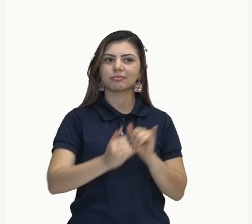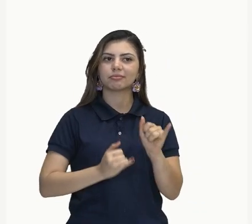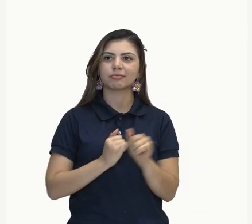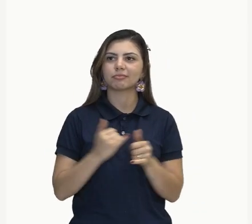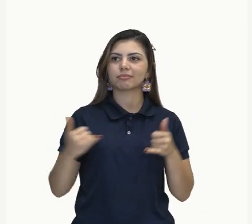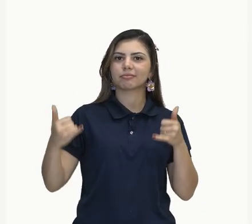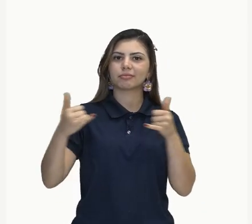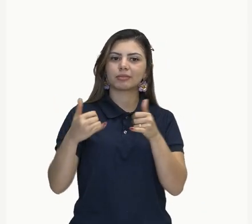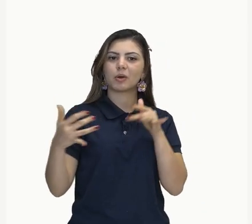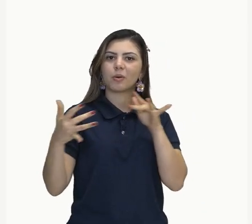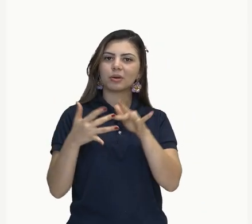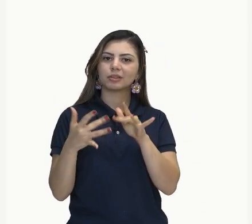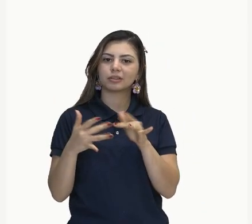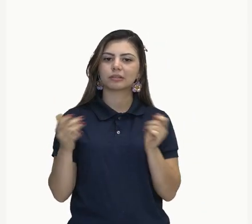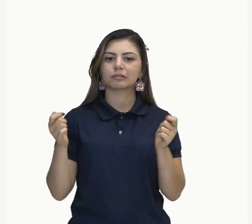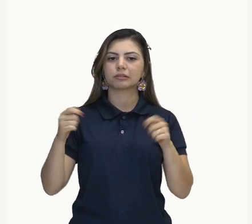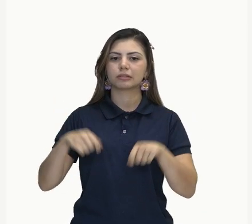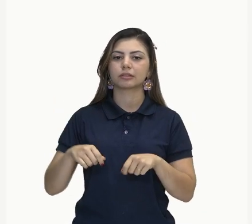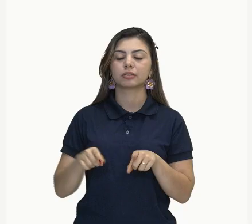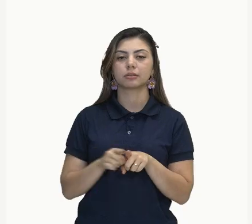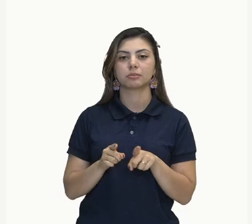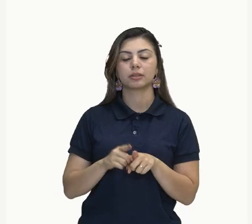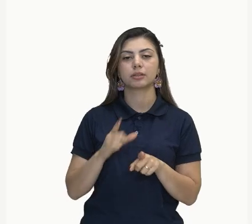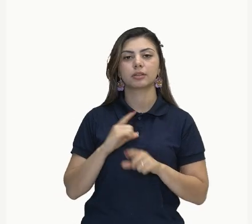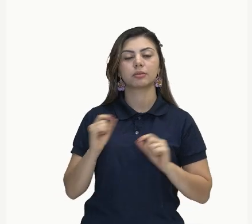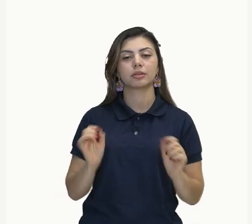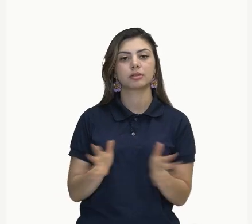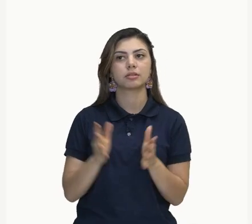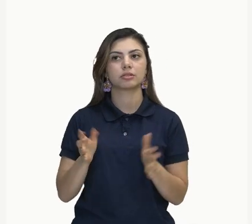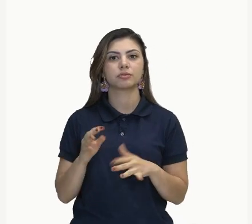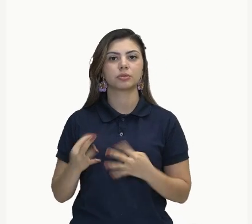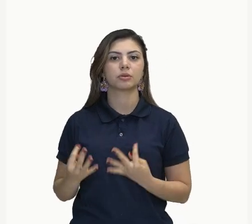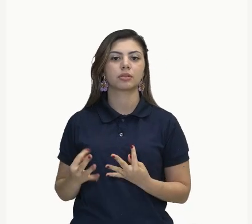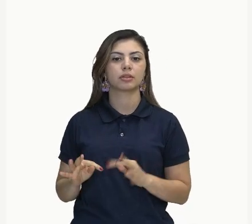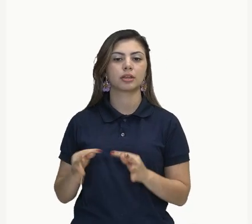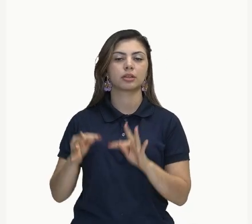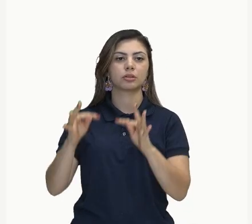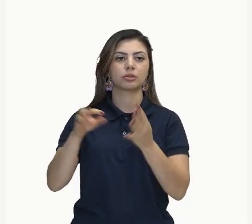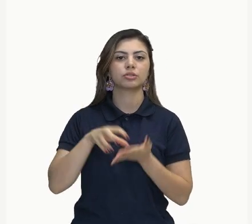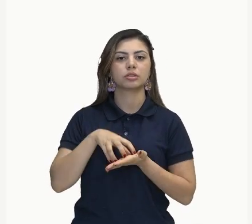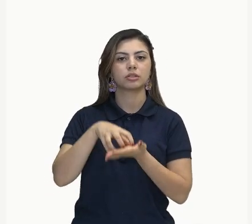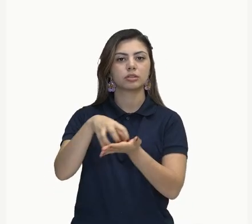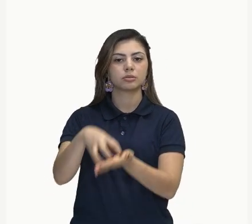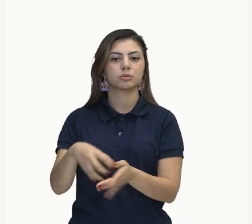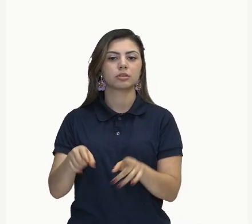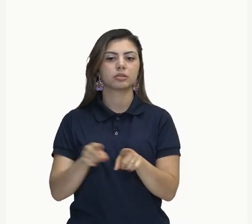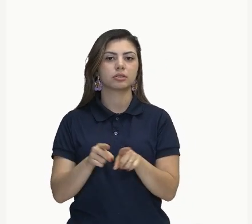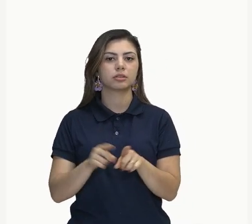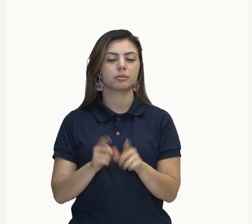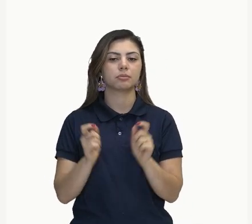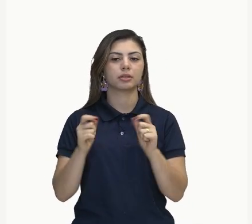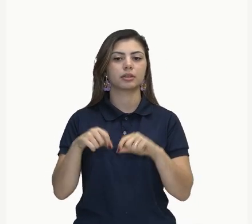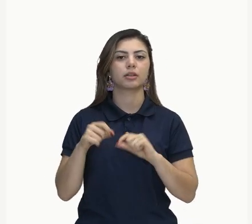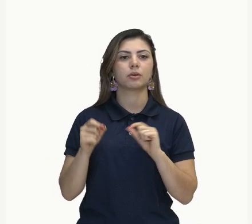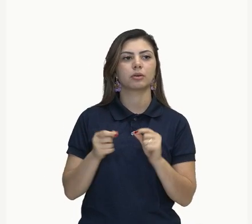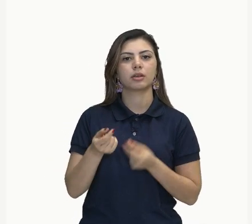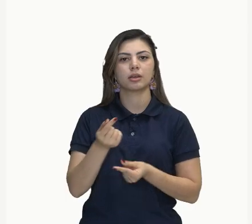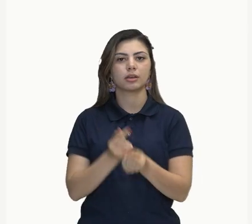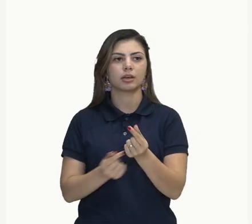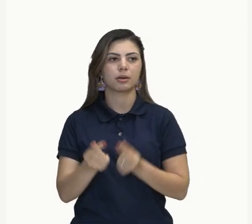possibilitou o desenvolvimento e a modernização dos meios de transportes e ainda, né, a possibilidade do fluxo de